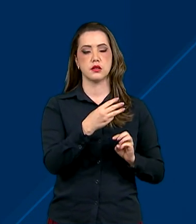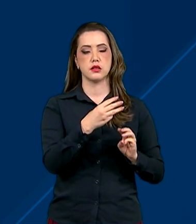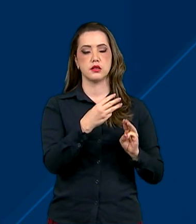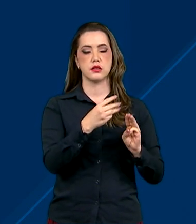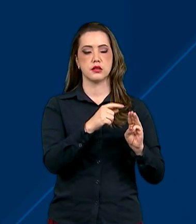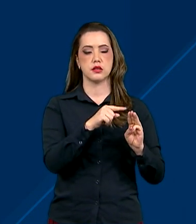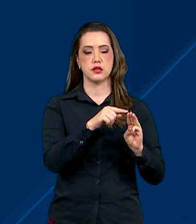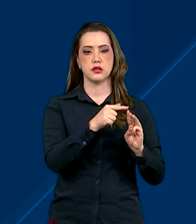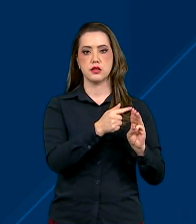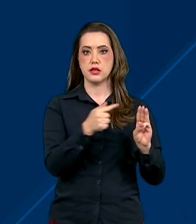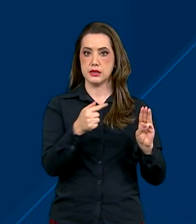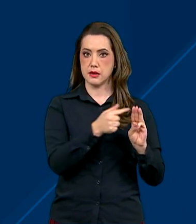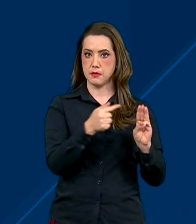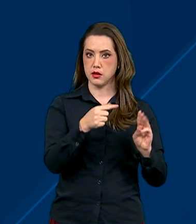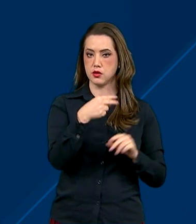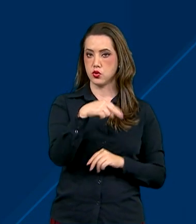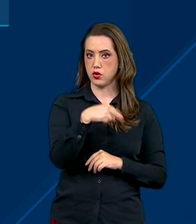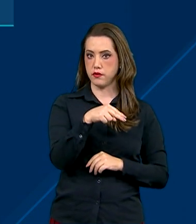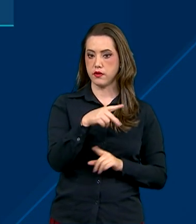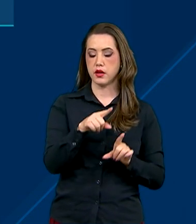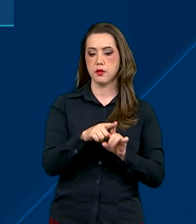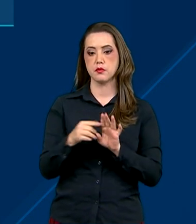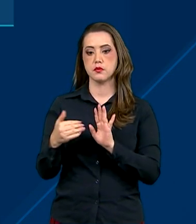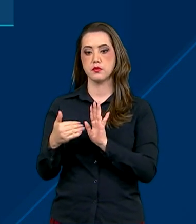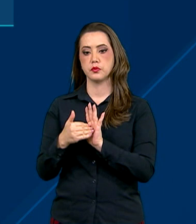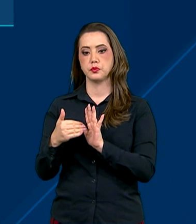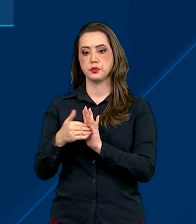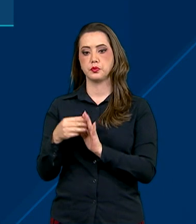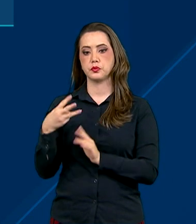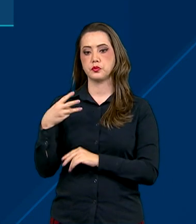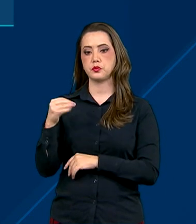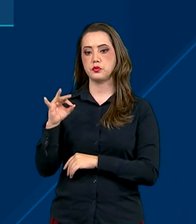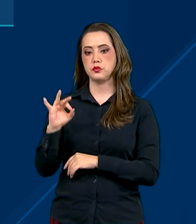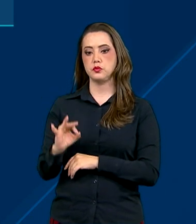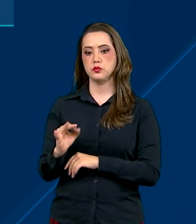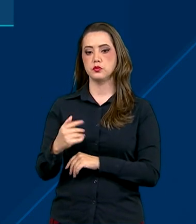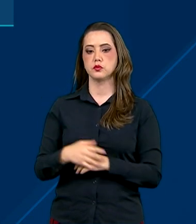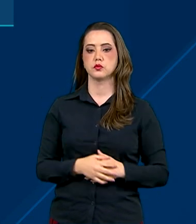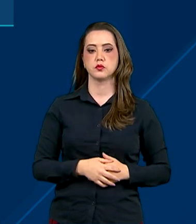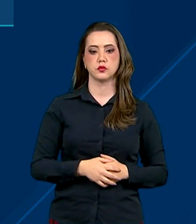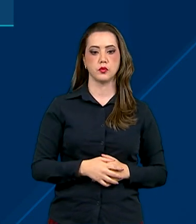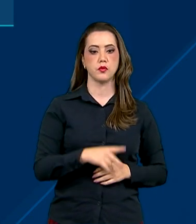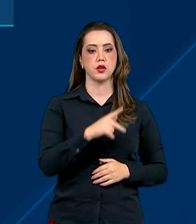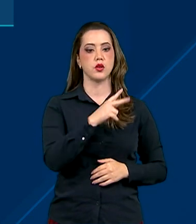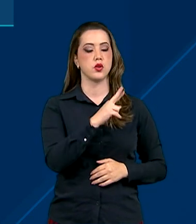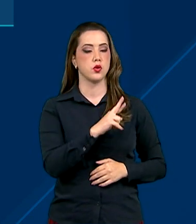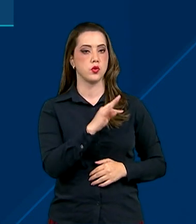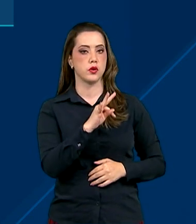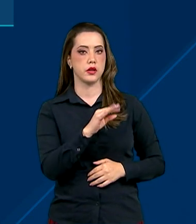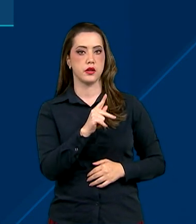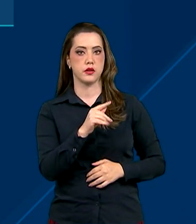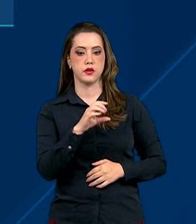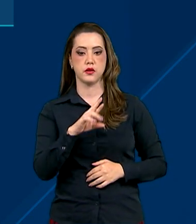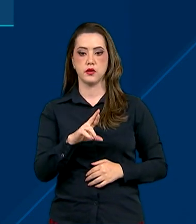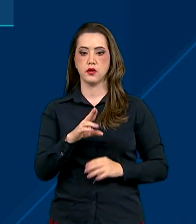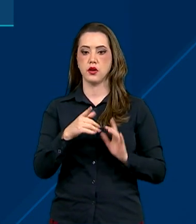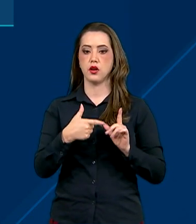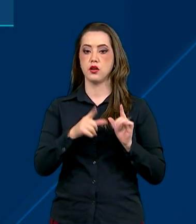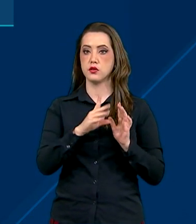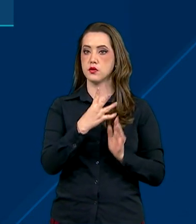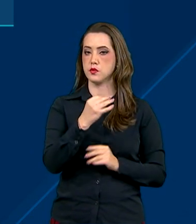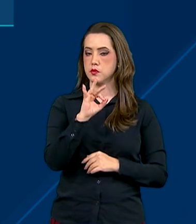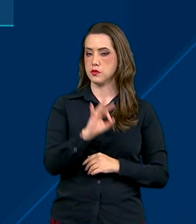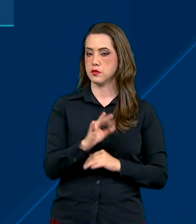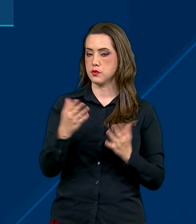para 30% na última semana. A positividade nos testes PCR passou de 40% para 30% dos exames.